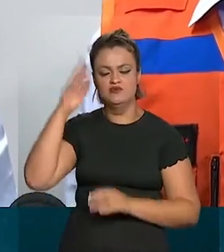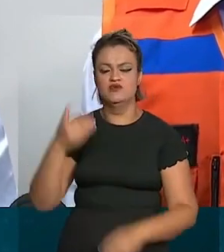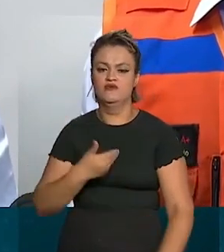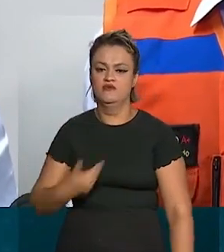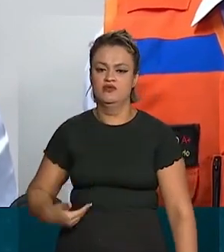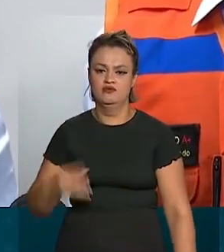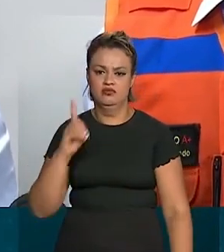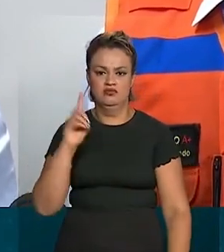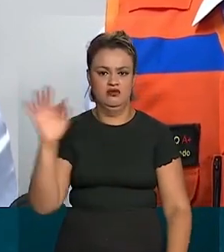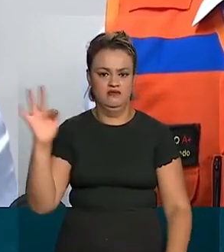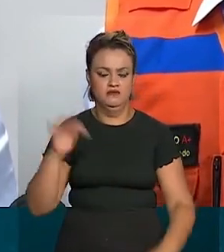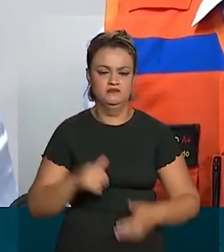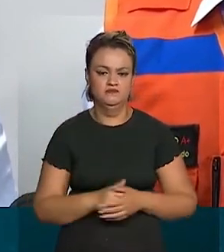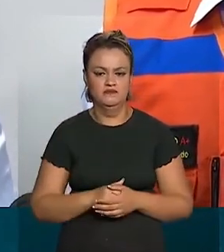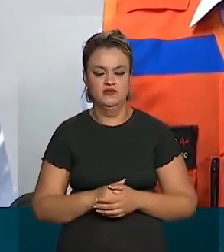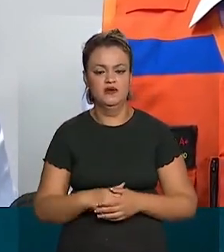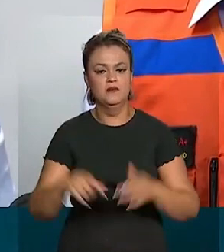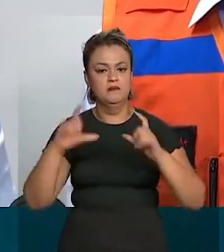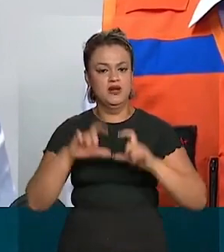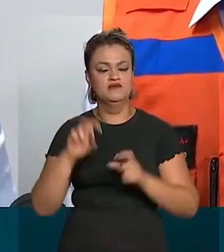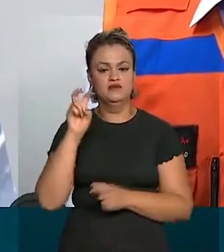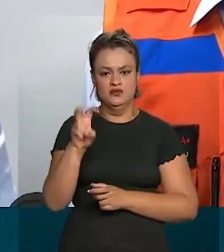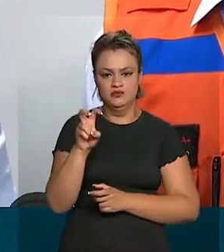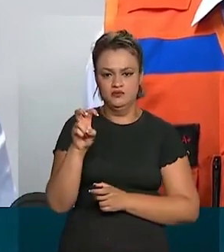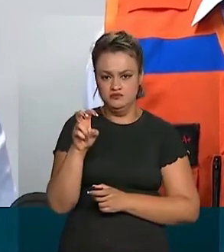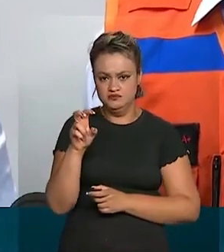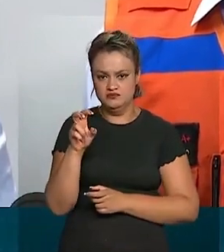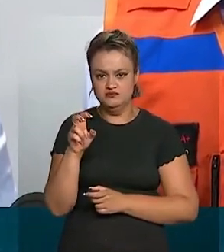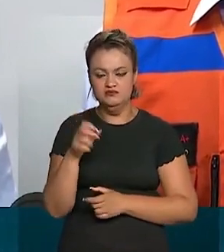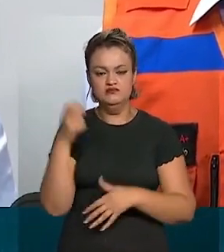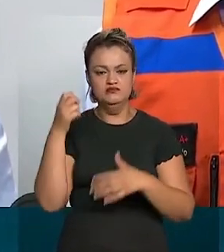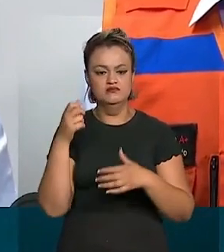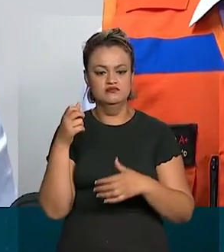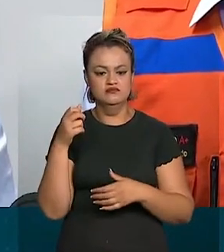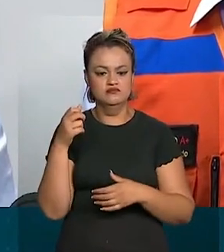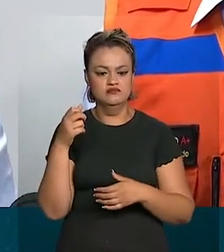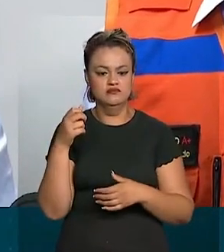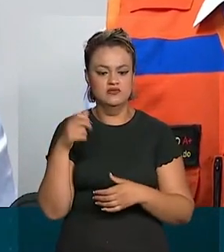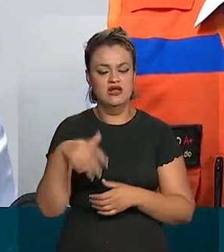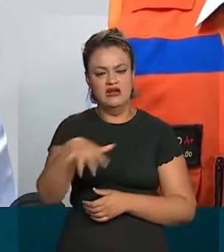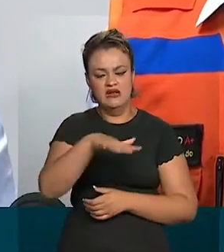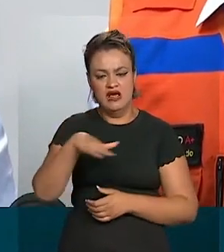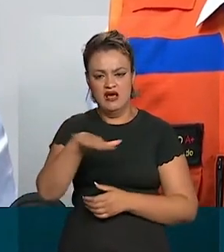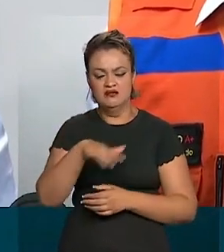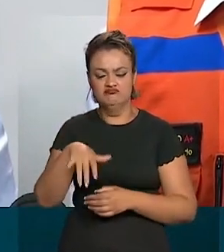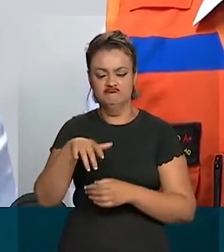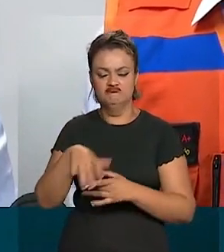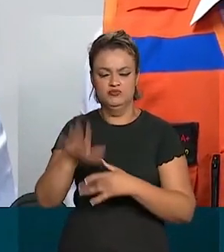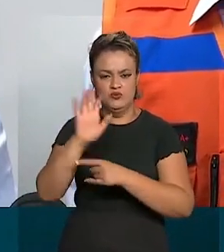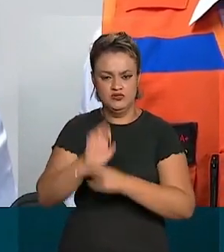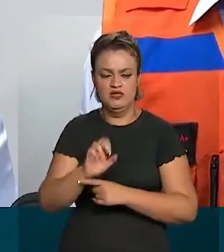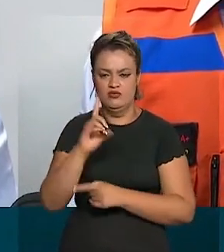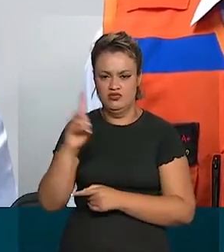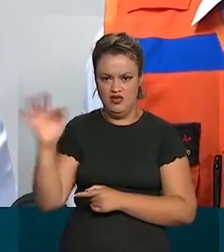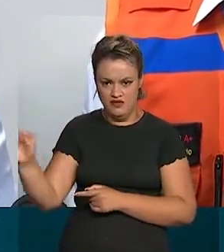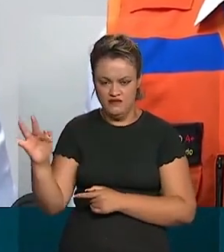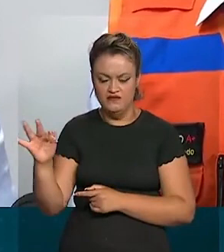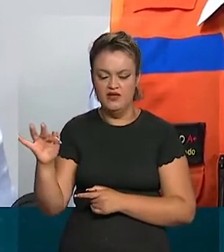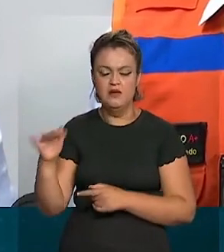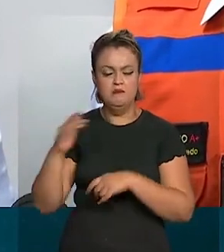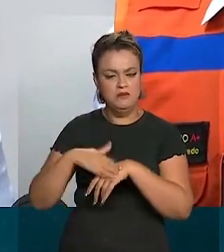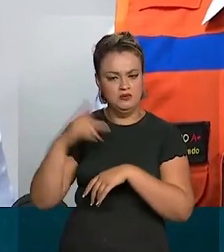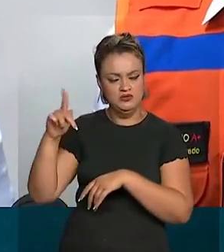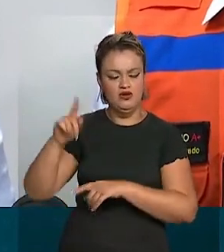Distrito Federal. Parágrafo 5º. O interventor, no âmbito do Estado do Distrito Federal, exercerá